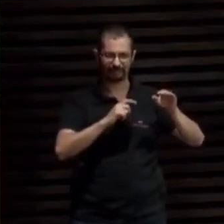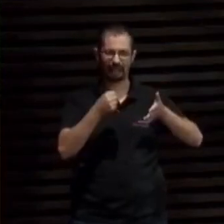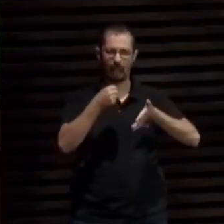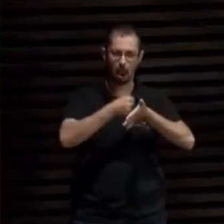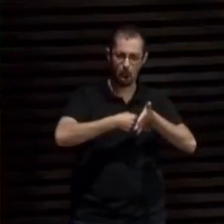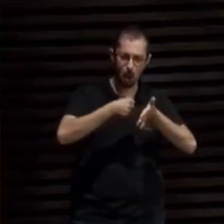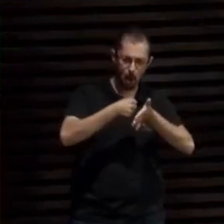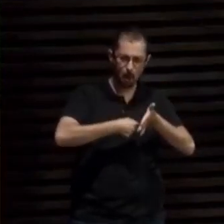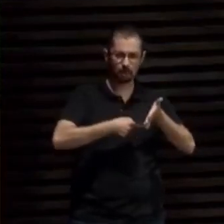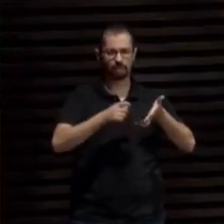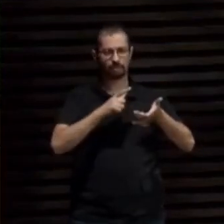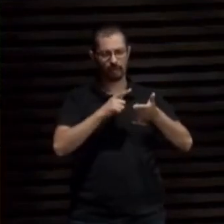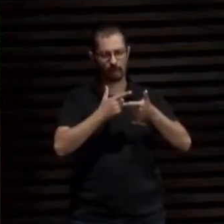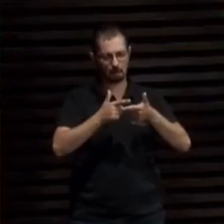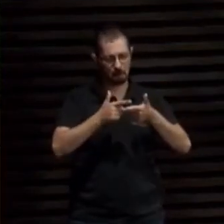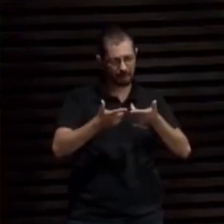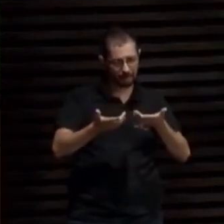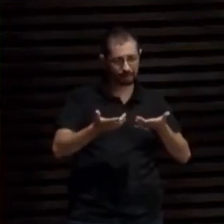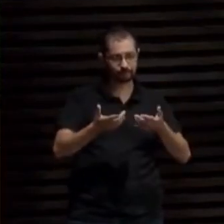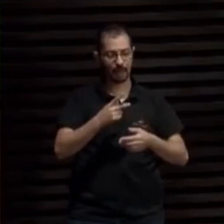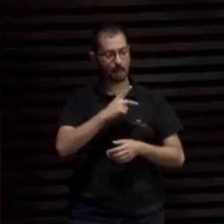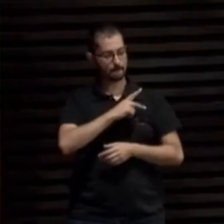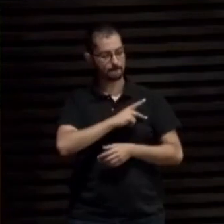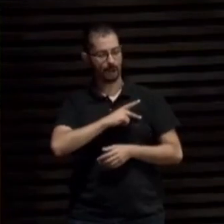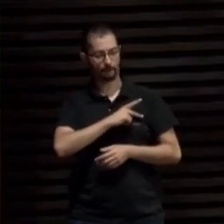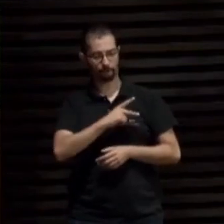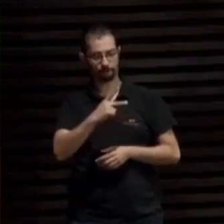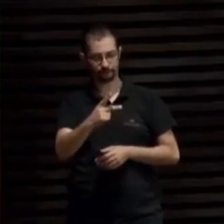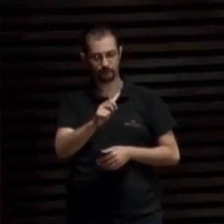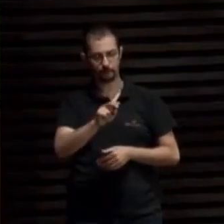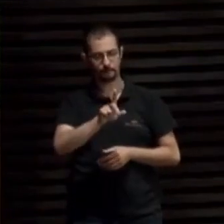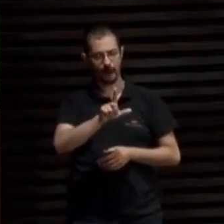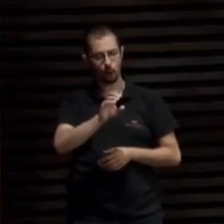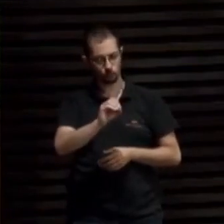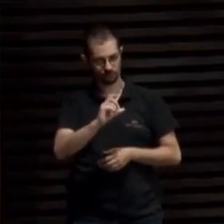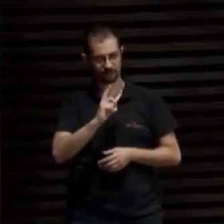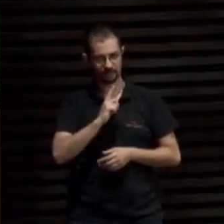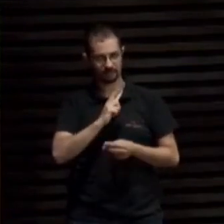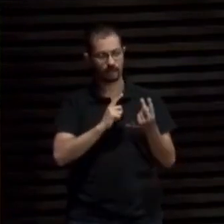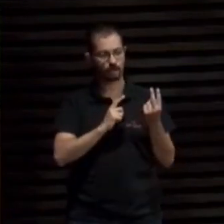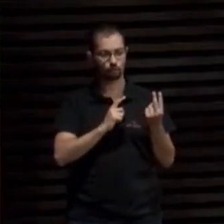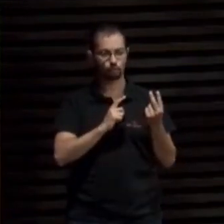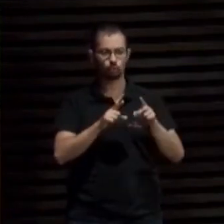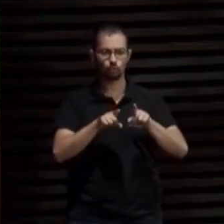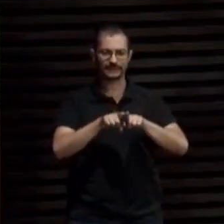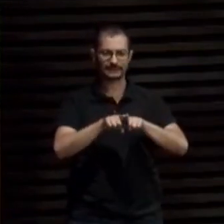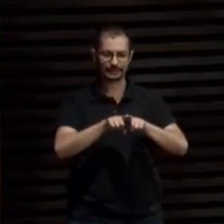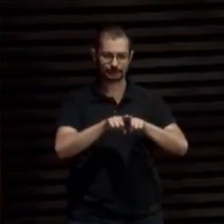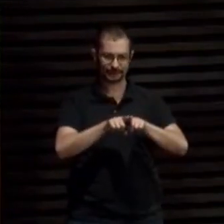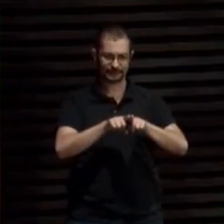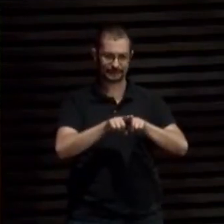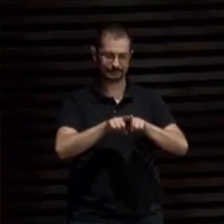lutas. Paulo teve duas irmãs na igreja de na igreja de